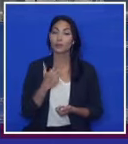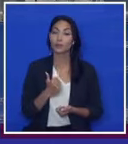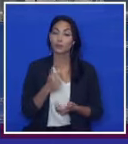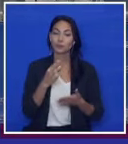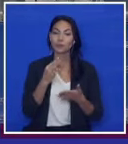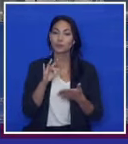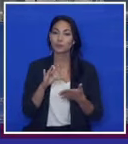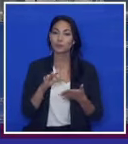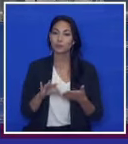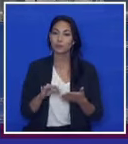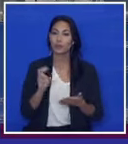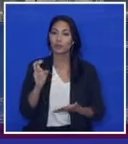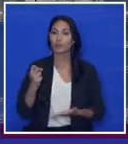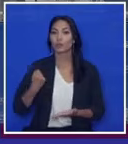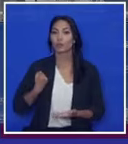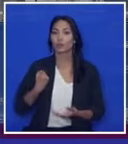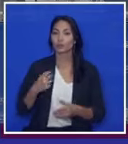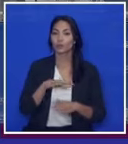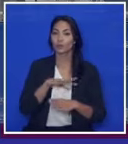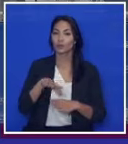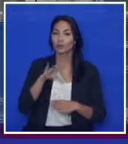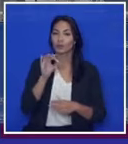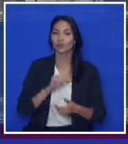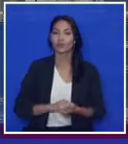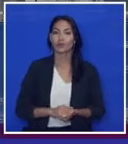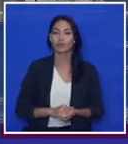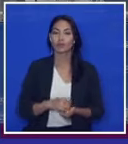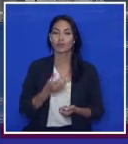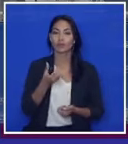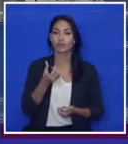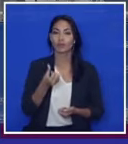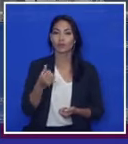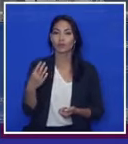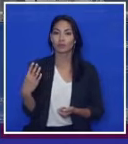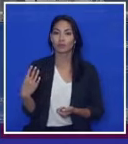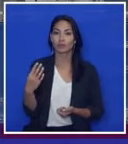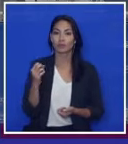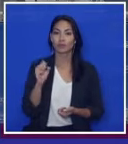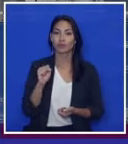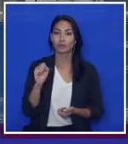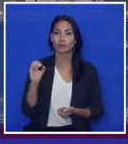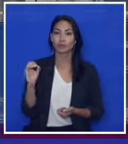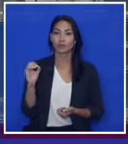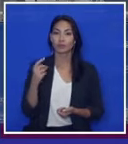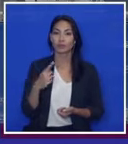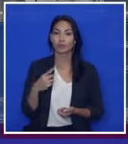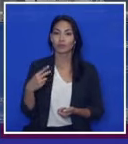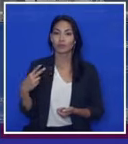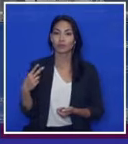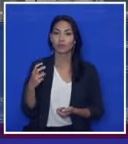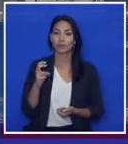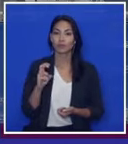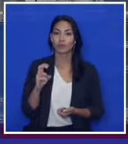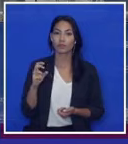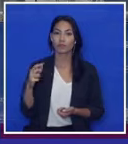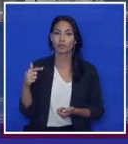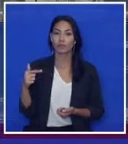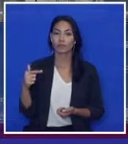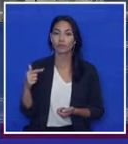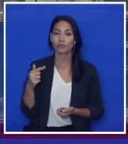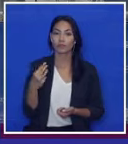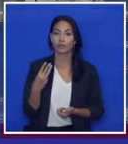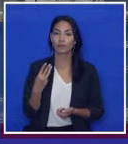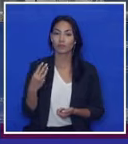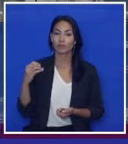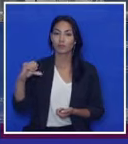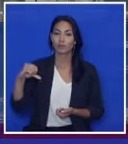Muito bem, vamos confirmar os 5 números sorteados. 64, 80, 12, 57